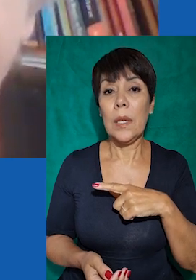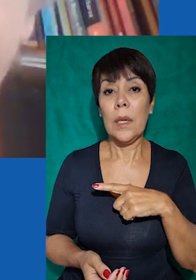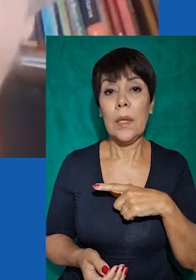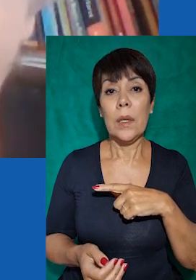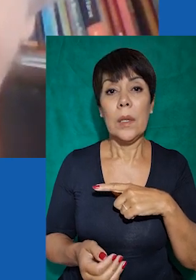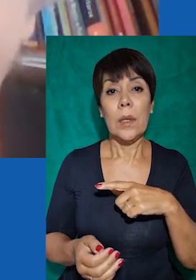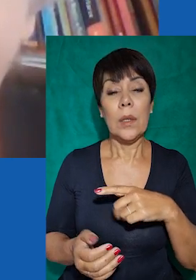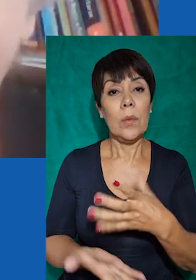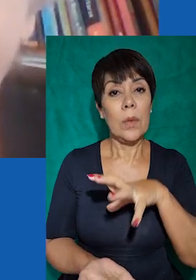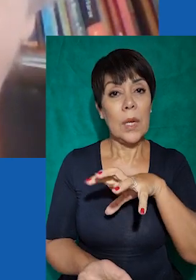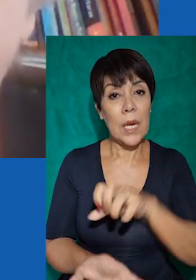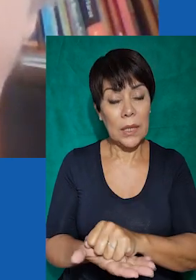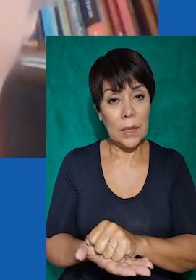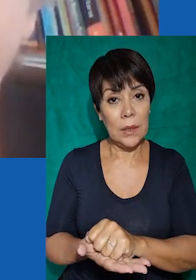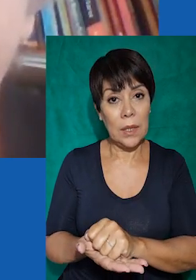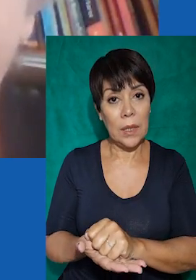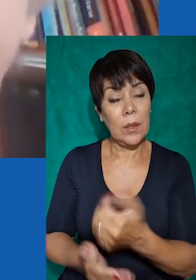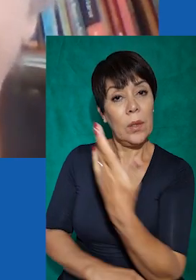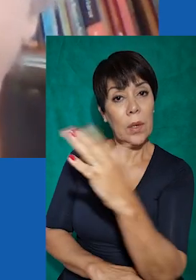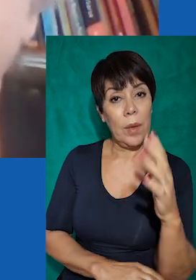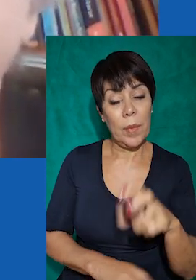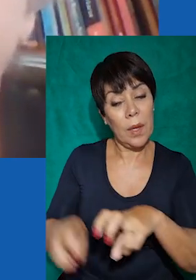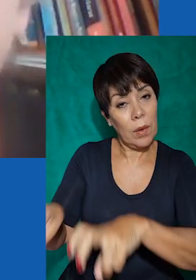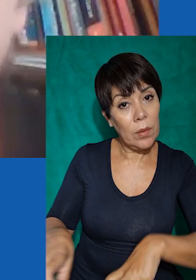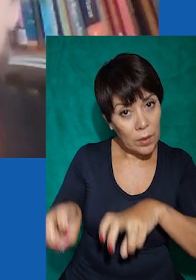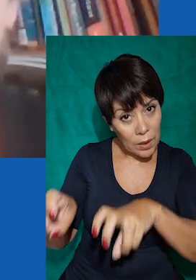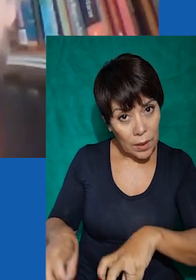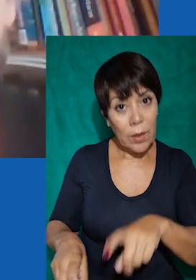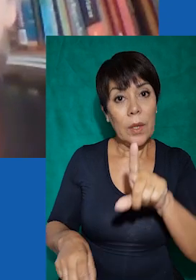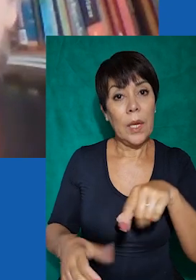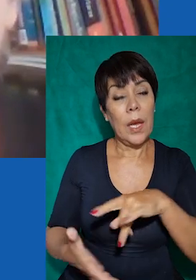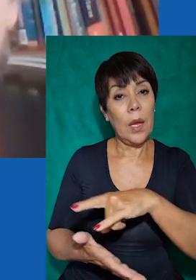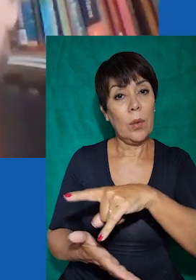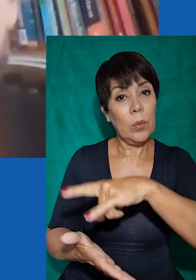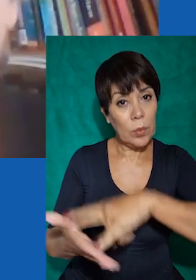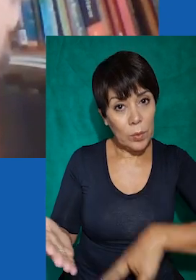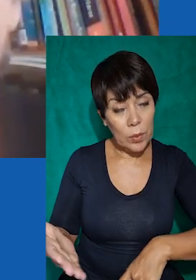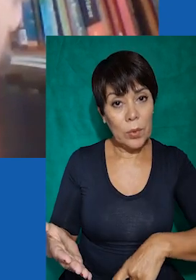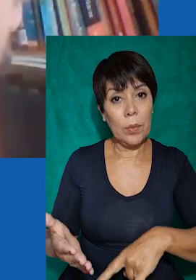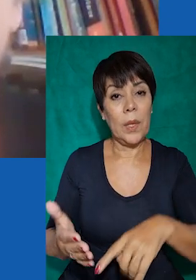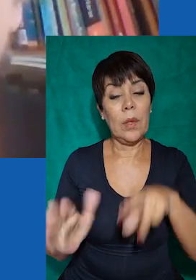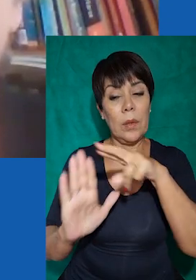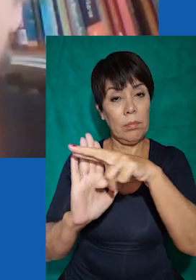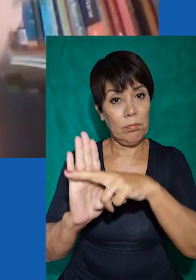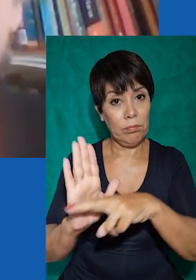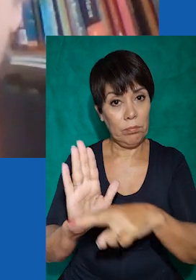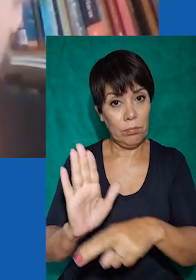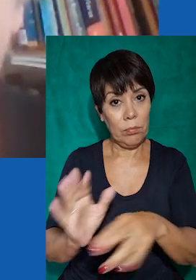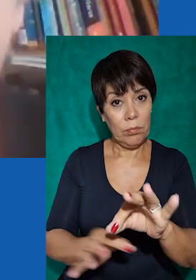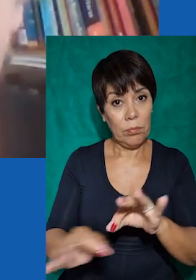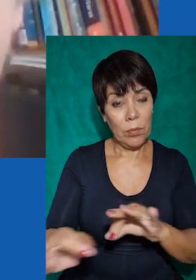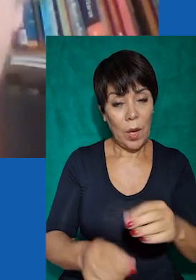um instrumento que é o cadastro ambiental rural, que é um instrumento que queria regularizar